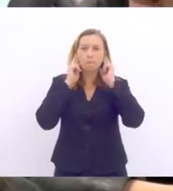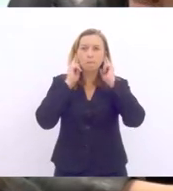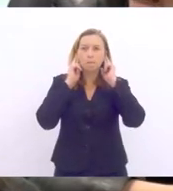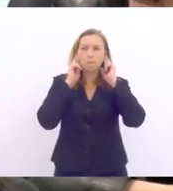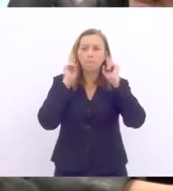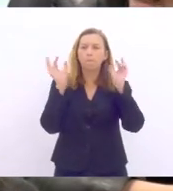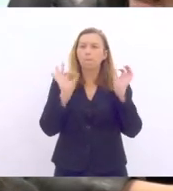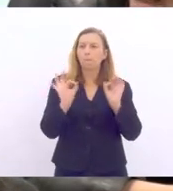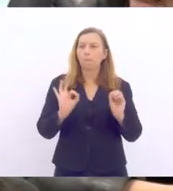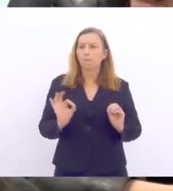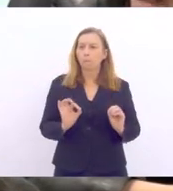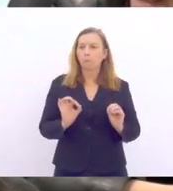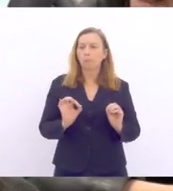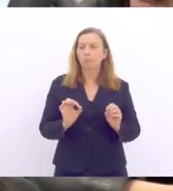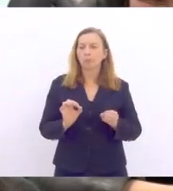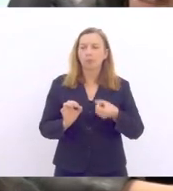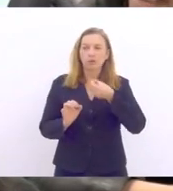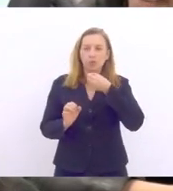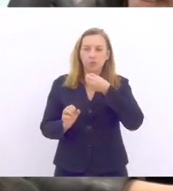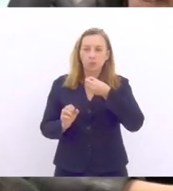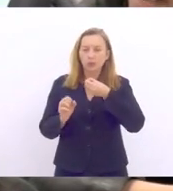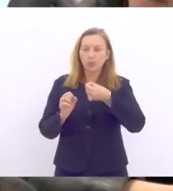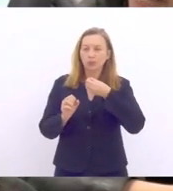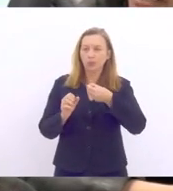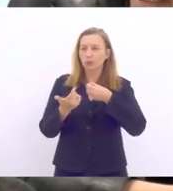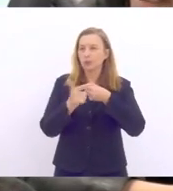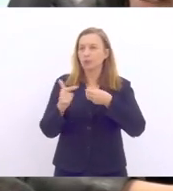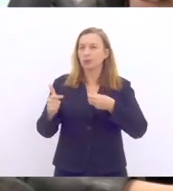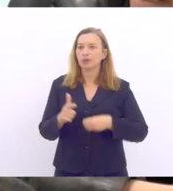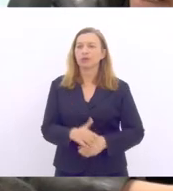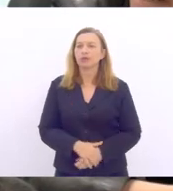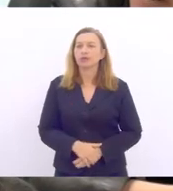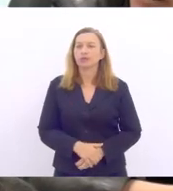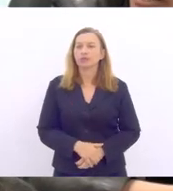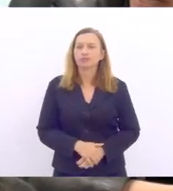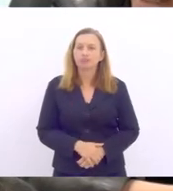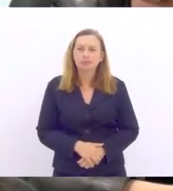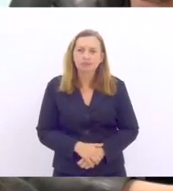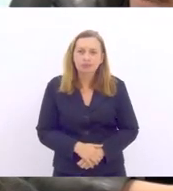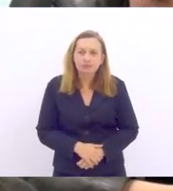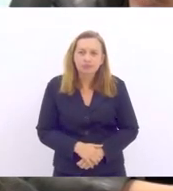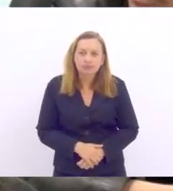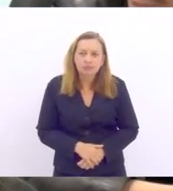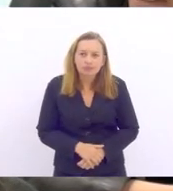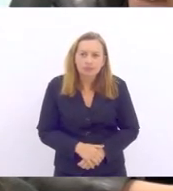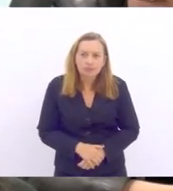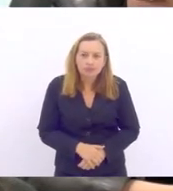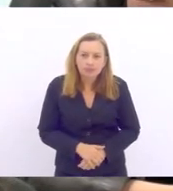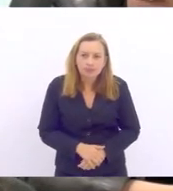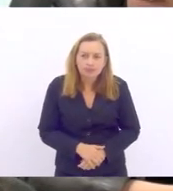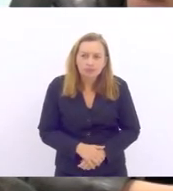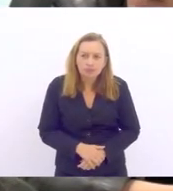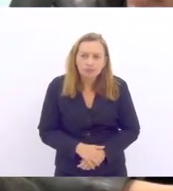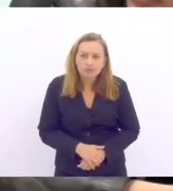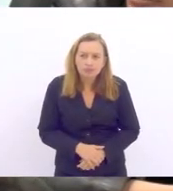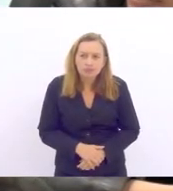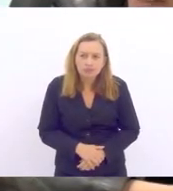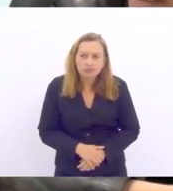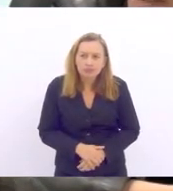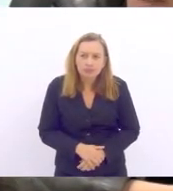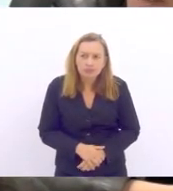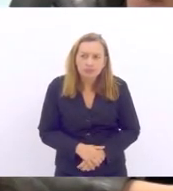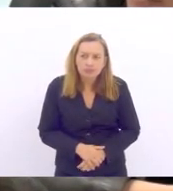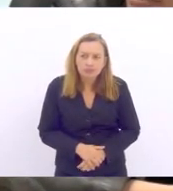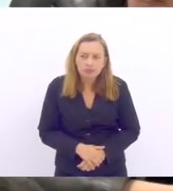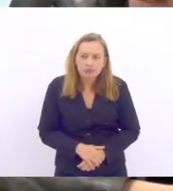Então, eu me sinto no direito de representá-lo, porque eu sou sócio torcedor do Flamengo. Então, o Flamengo também não quer isso. Não